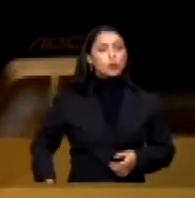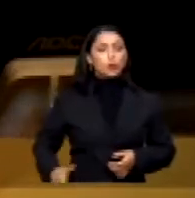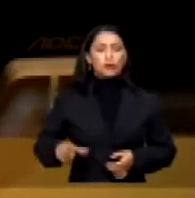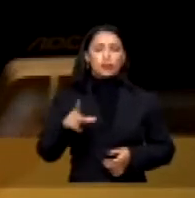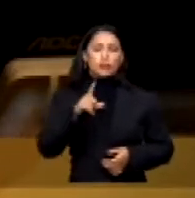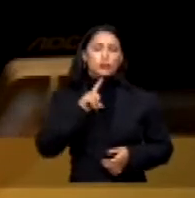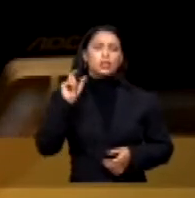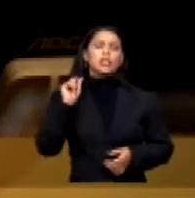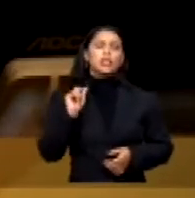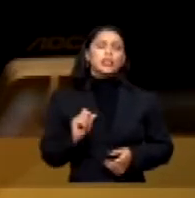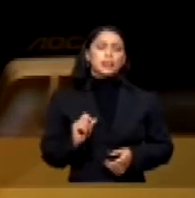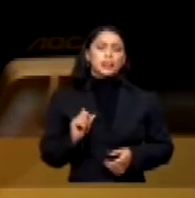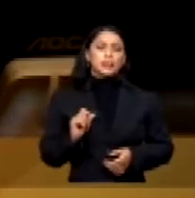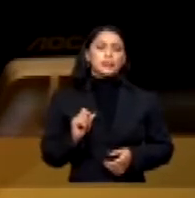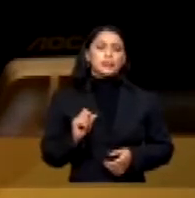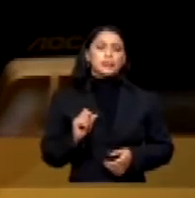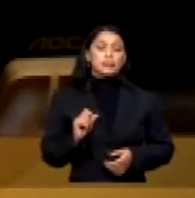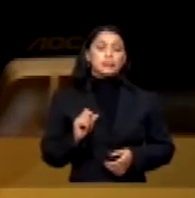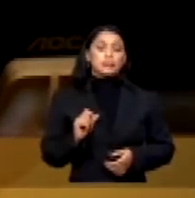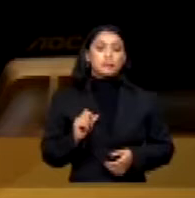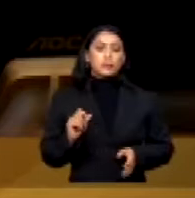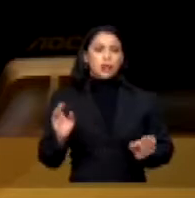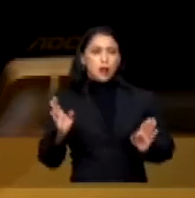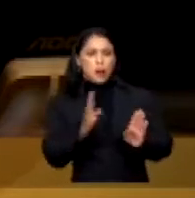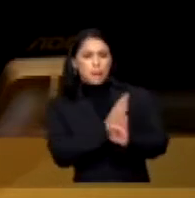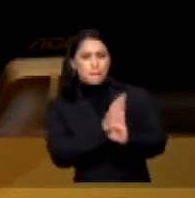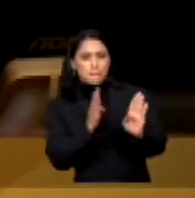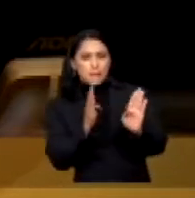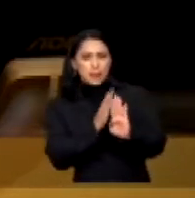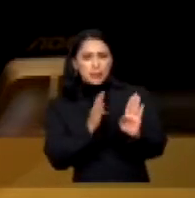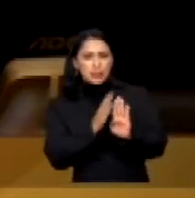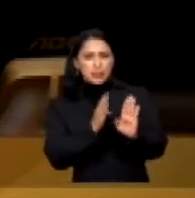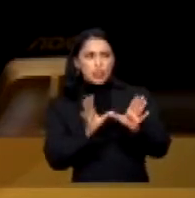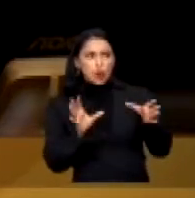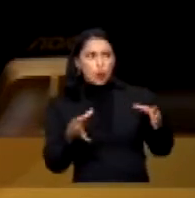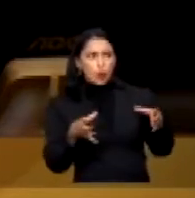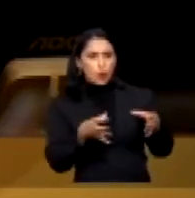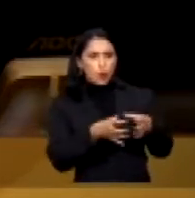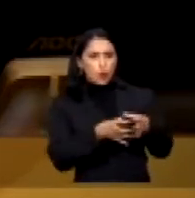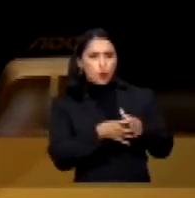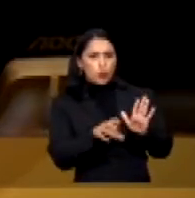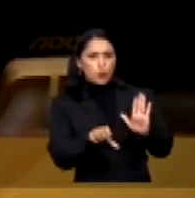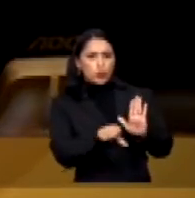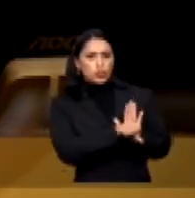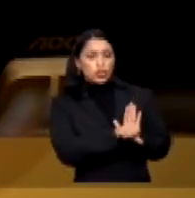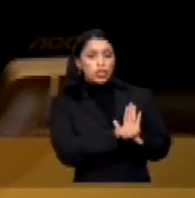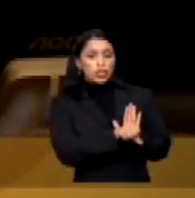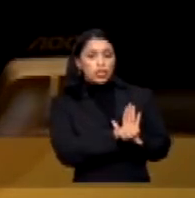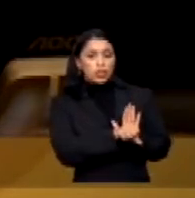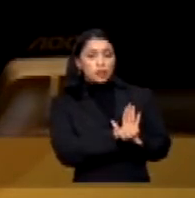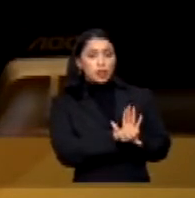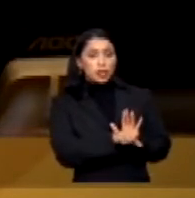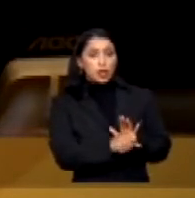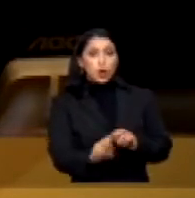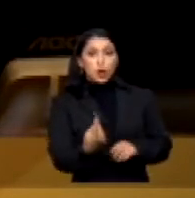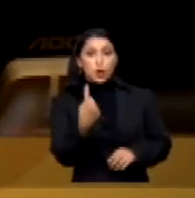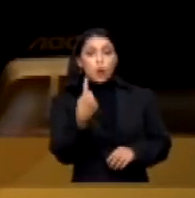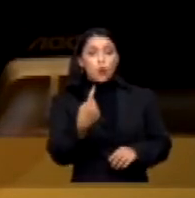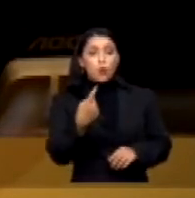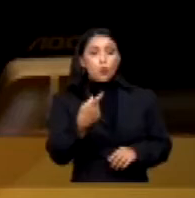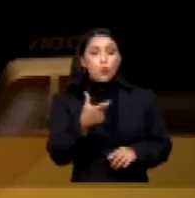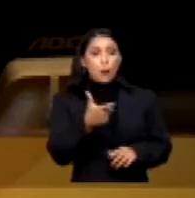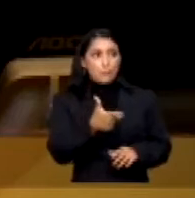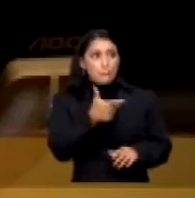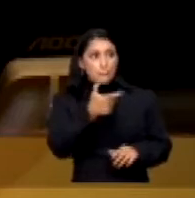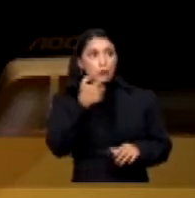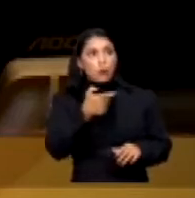Estado ter que perseguir a máfia com o direito de uma bala de prata de